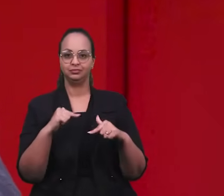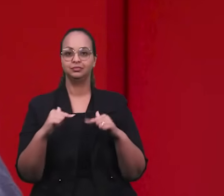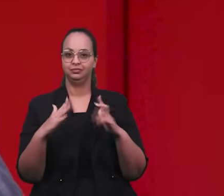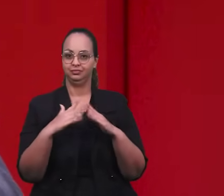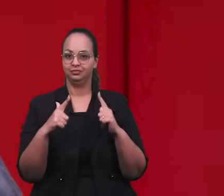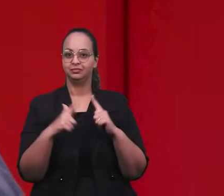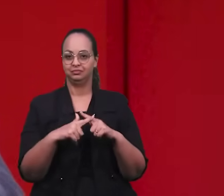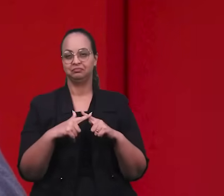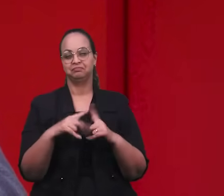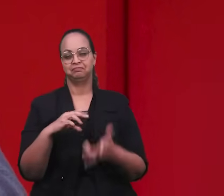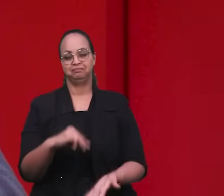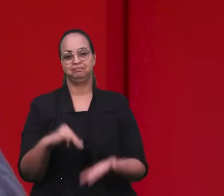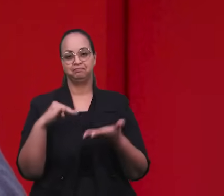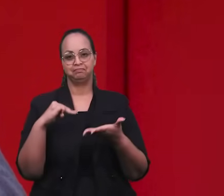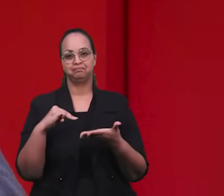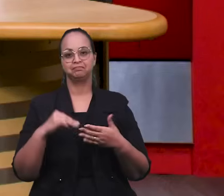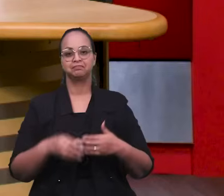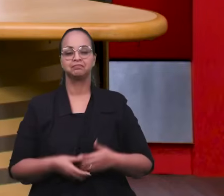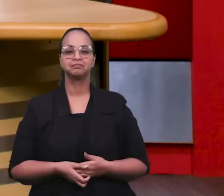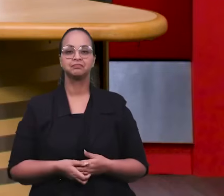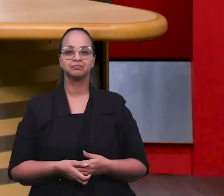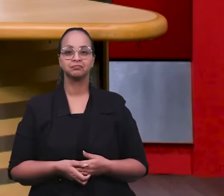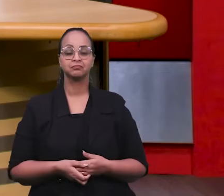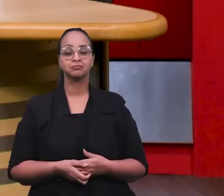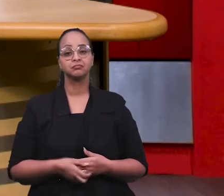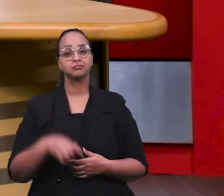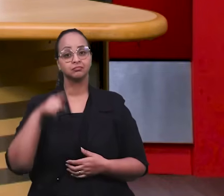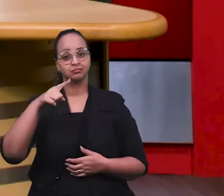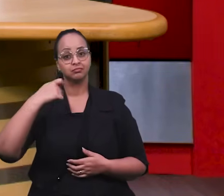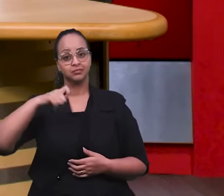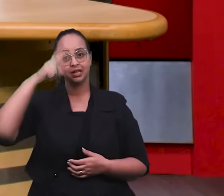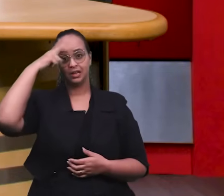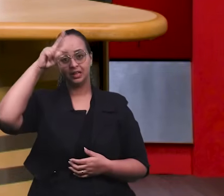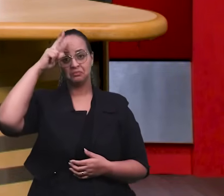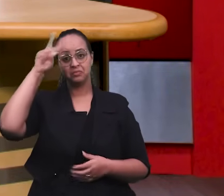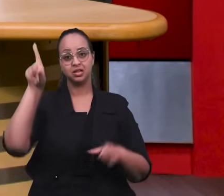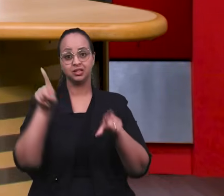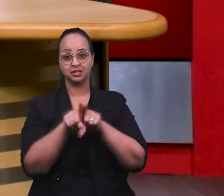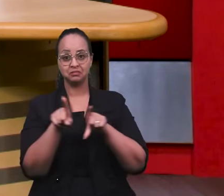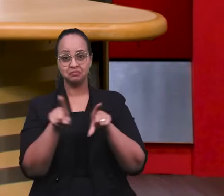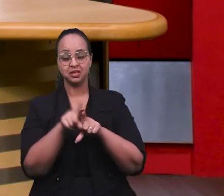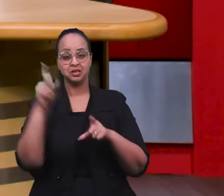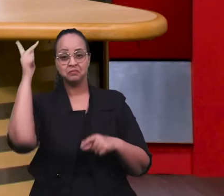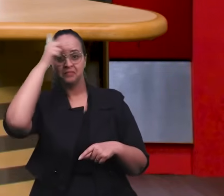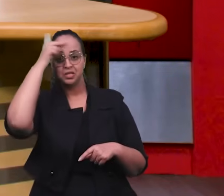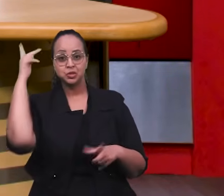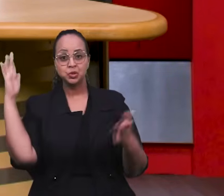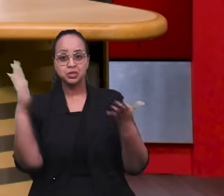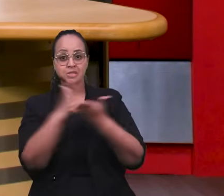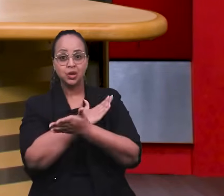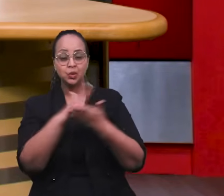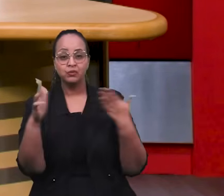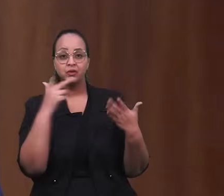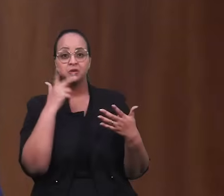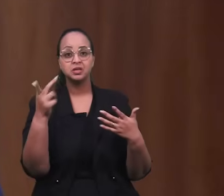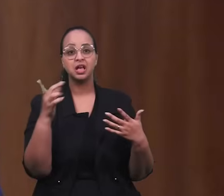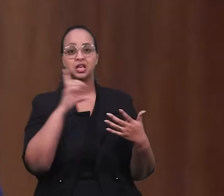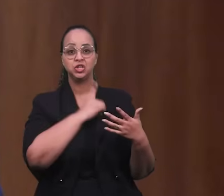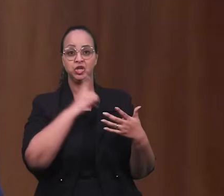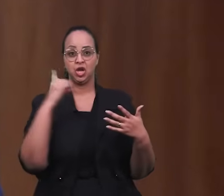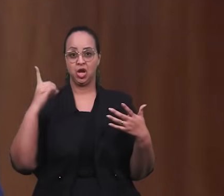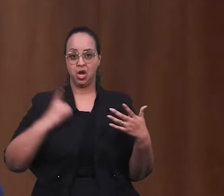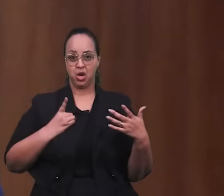igreja, né, na obra do Espírito Santo de Deus. E lembrar, né, porque tem algumas pessoas têm aquela ideia, o diácono